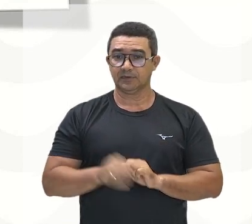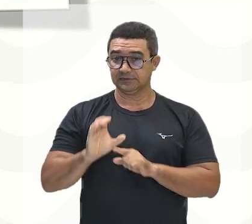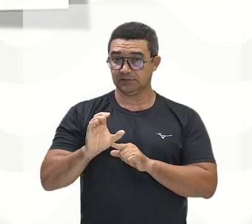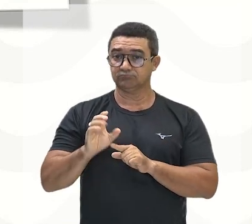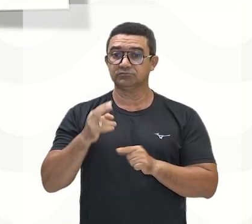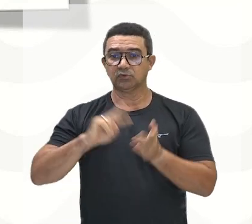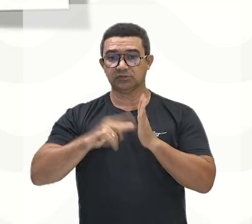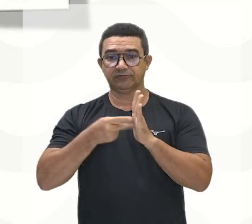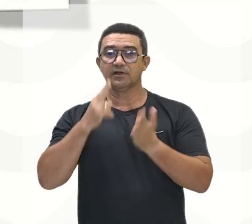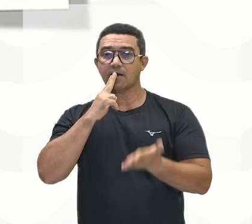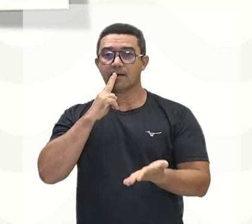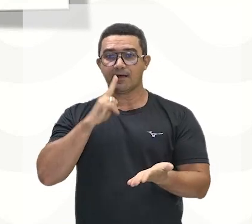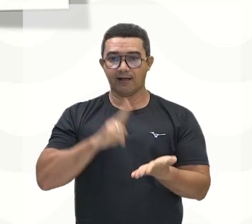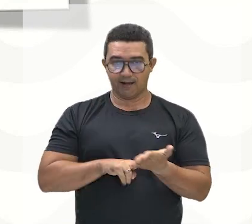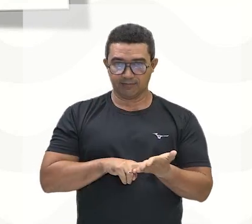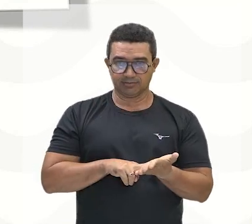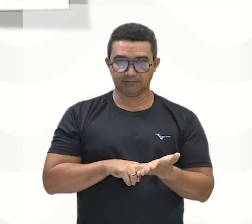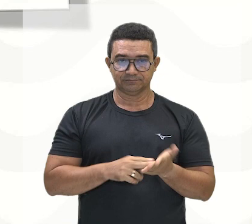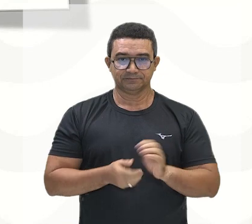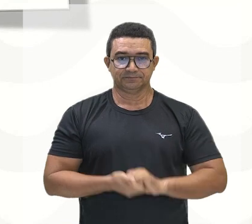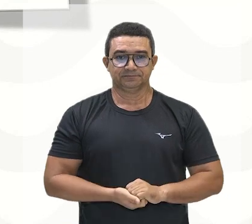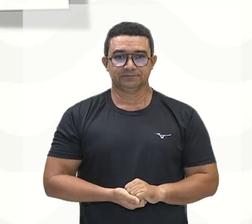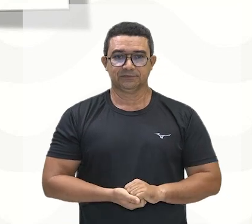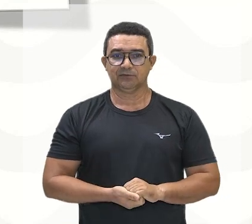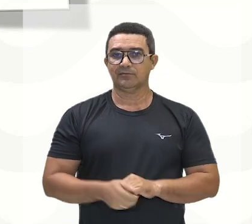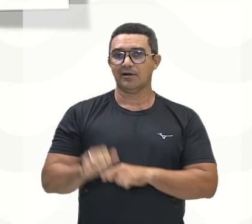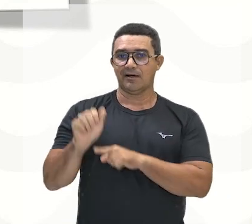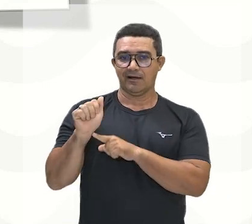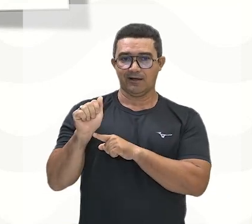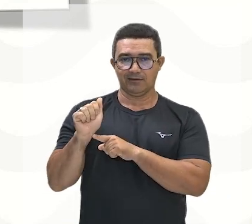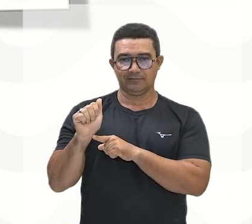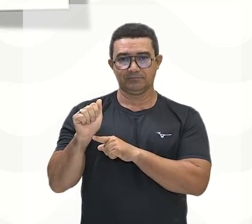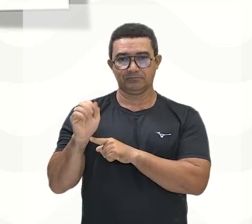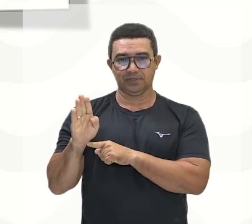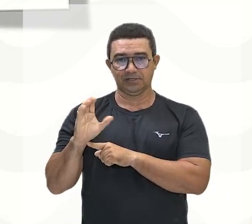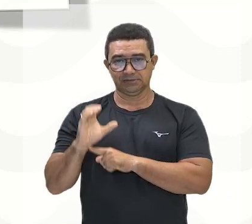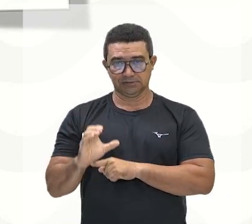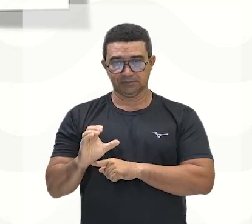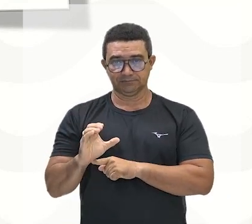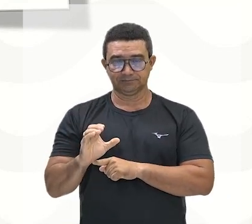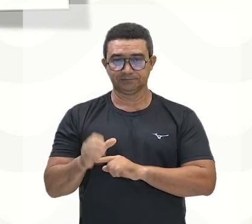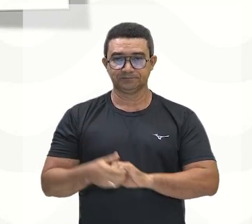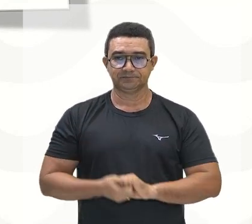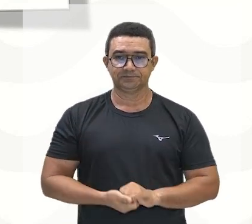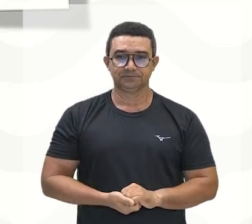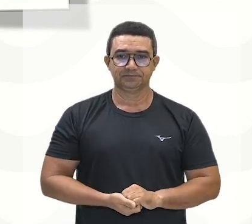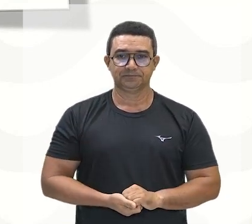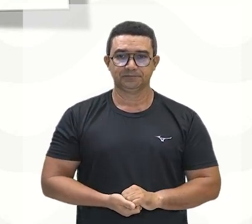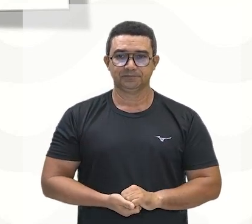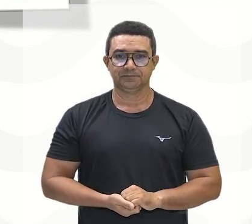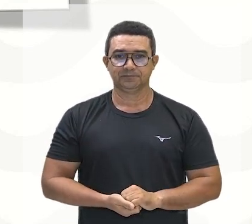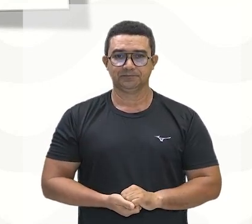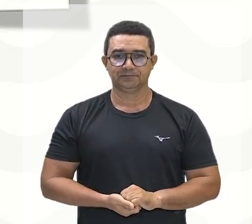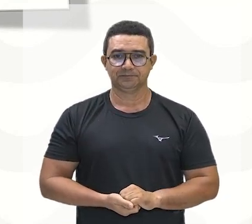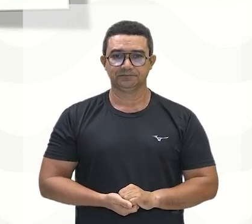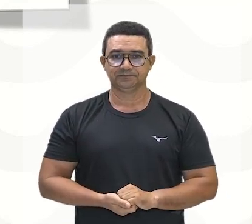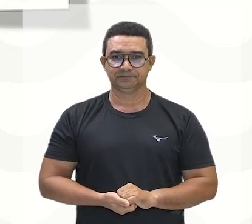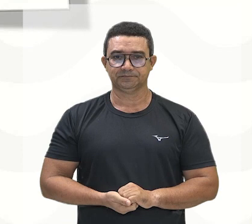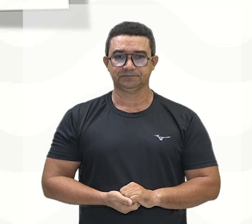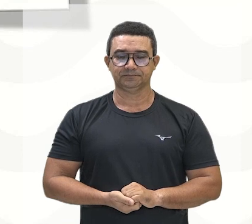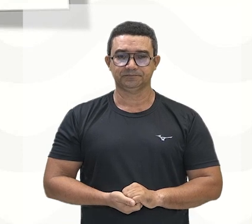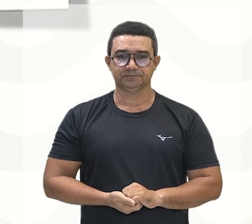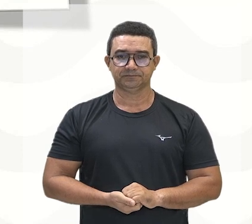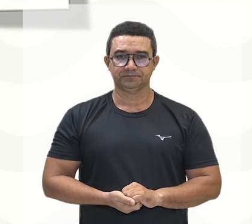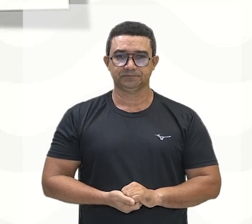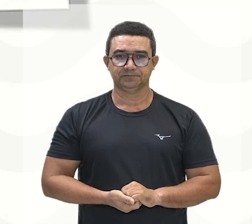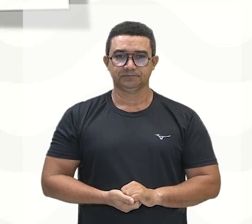nós temos manual, e-mail e carta. Manual, email and letter.